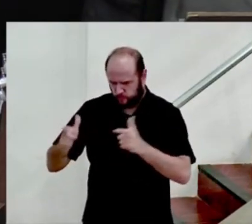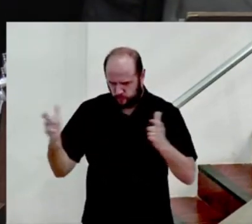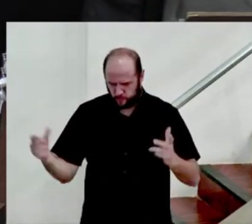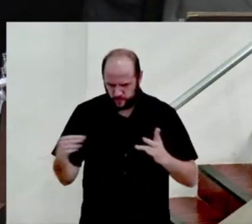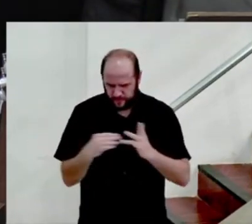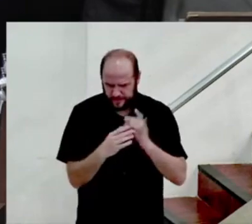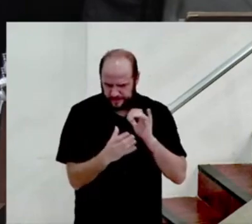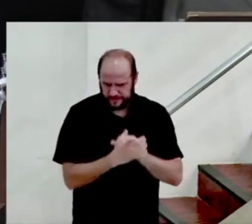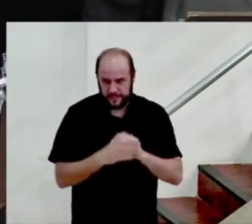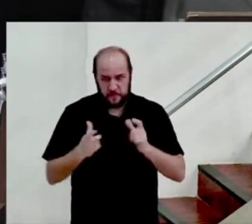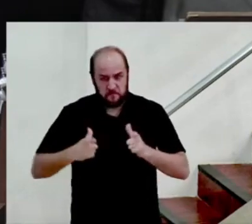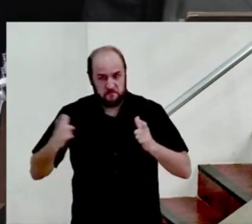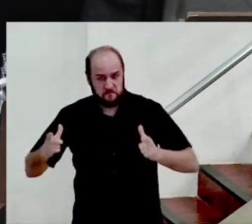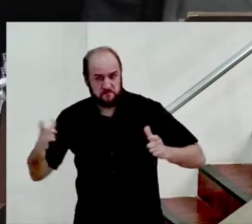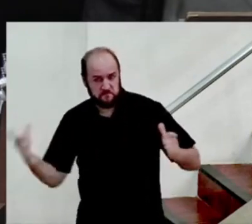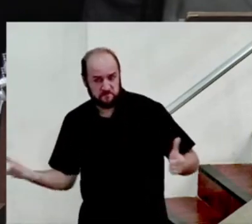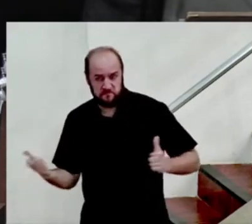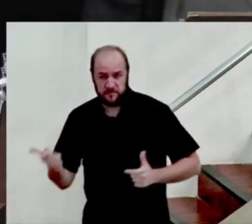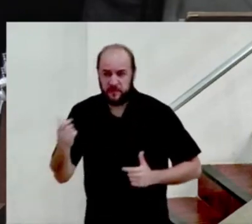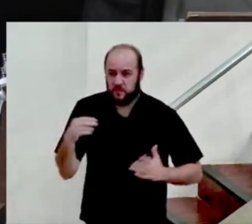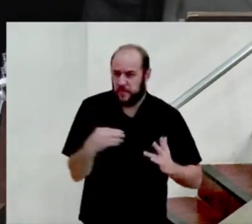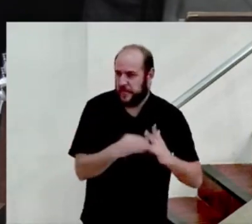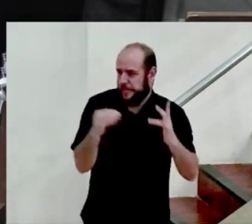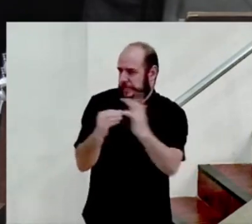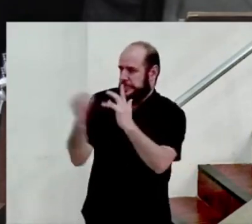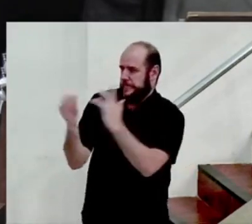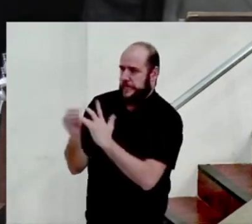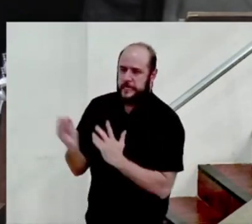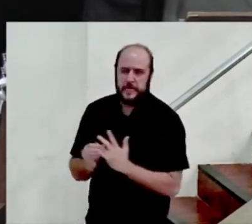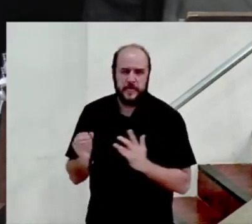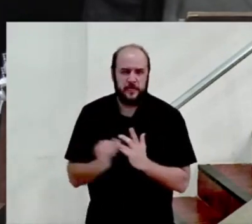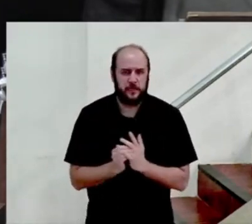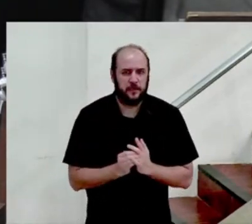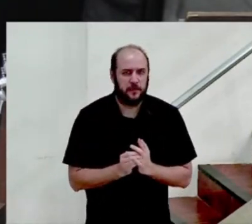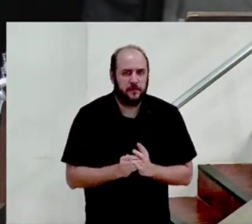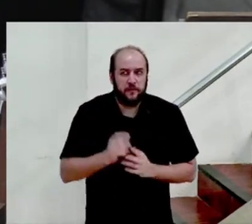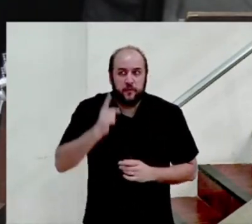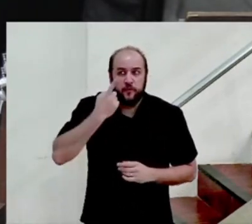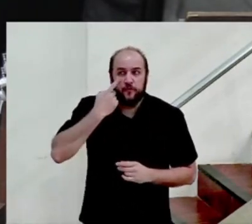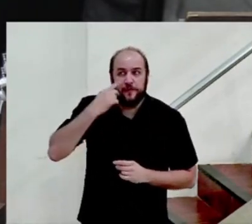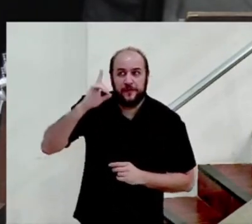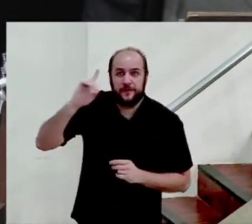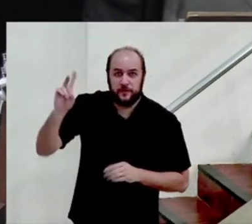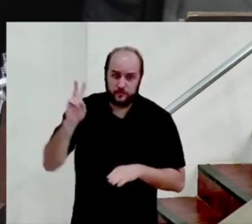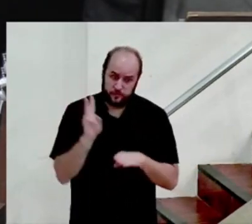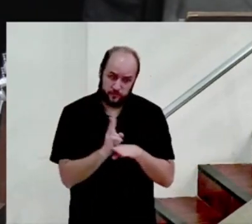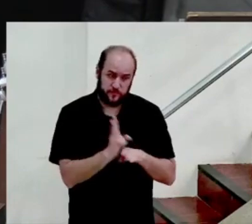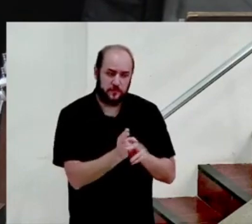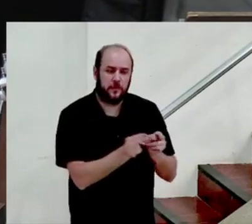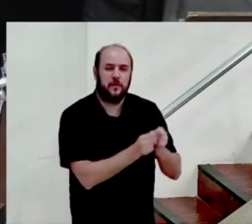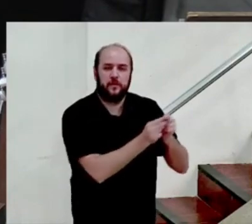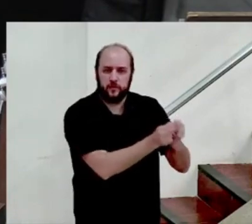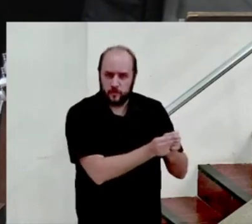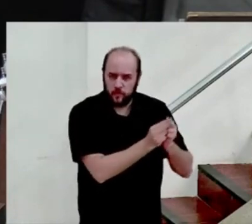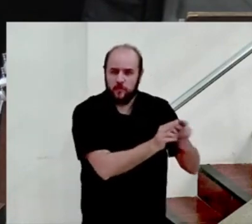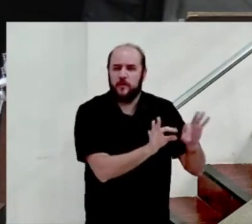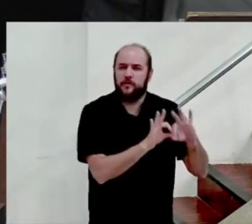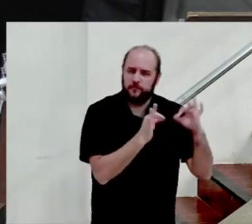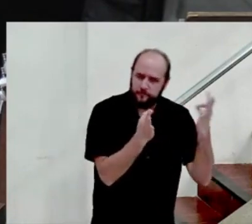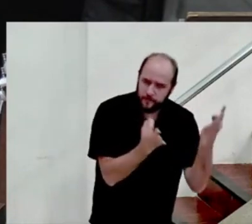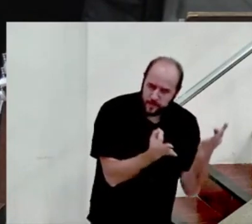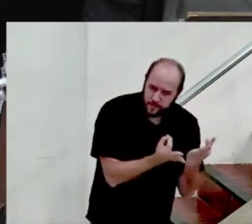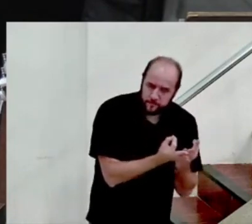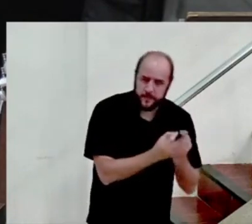casamentos, haréns, nós temos o Senhor preservando não apenas Noé e sua casa, e não apenas